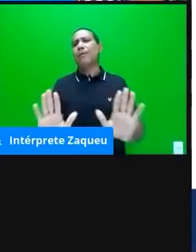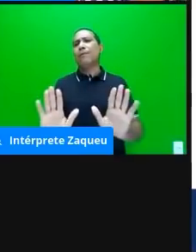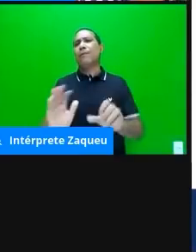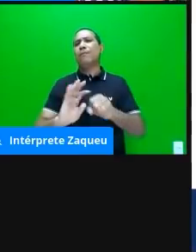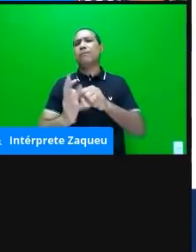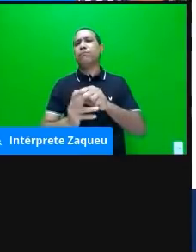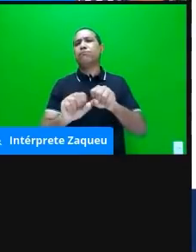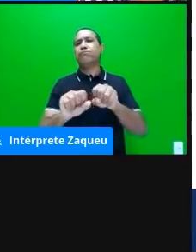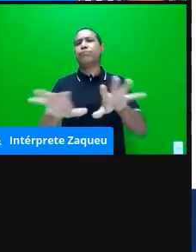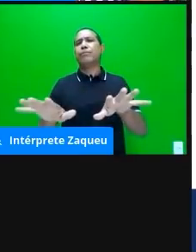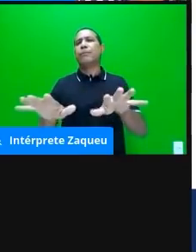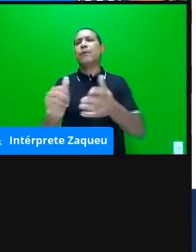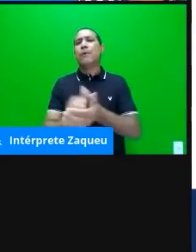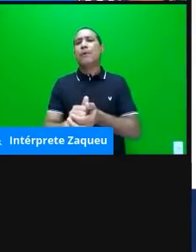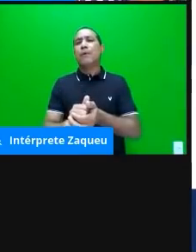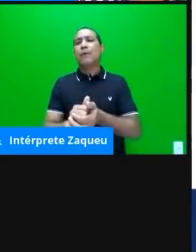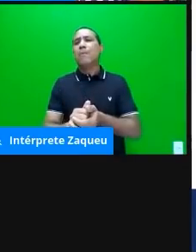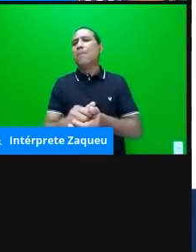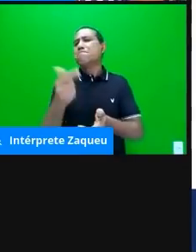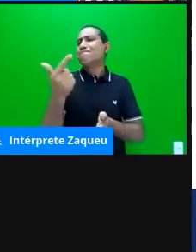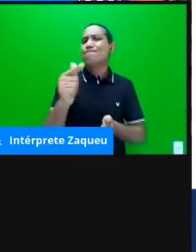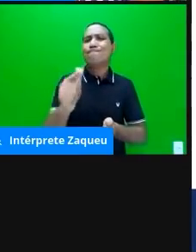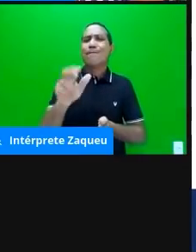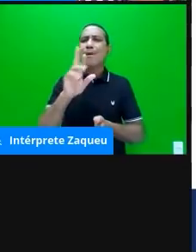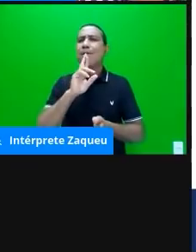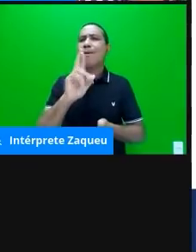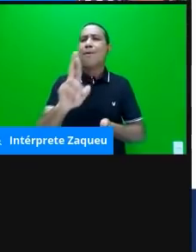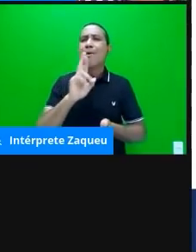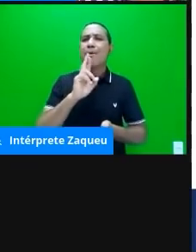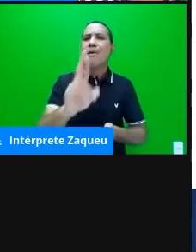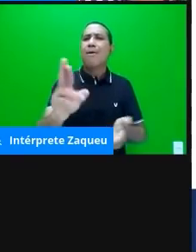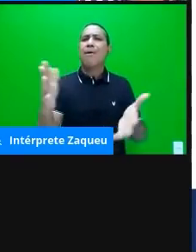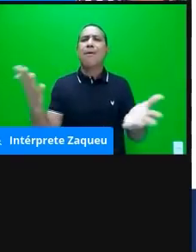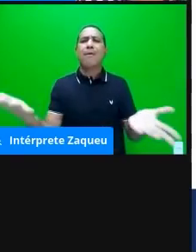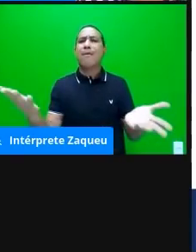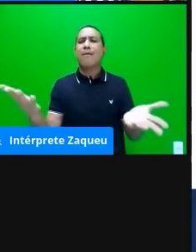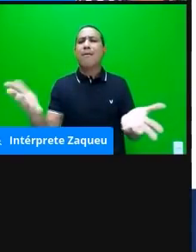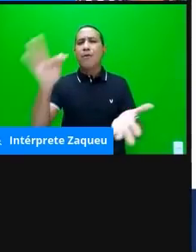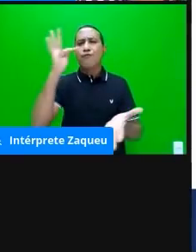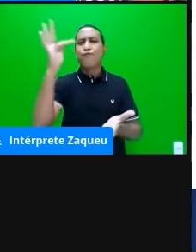respostas sobre o futuro. São alguns fatores que mexem com as emoções.